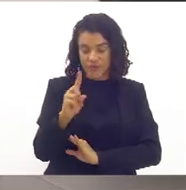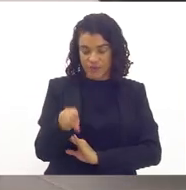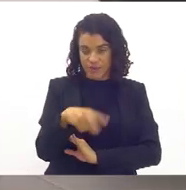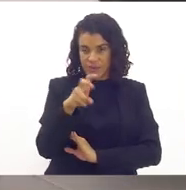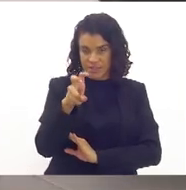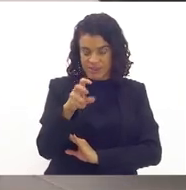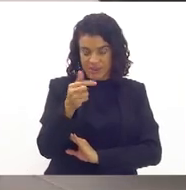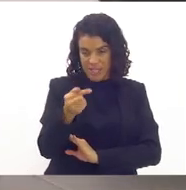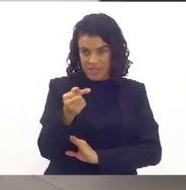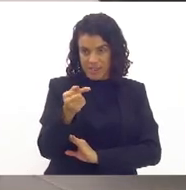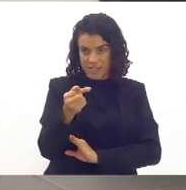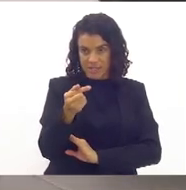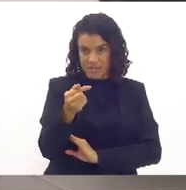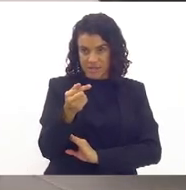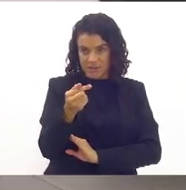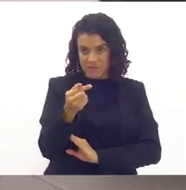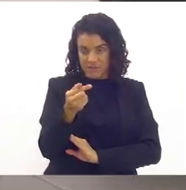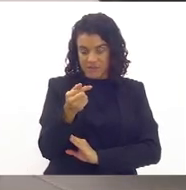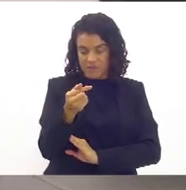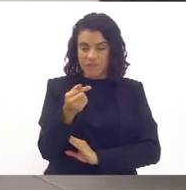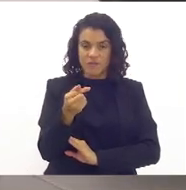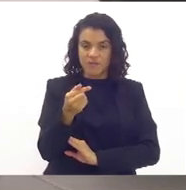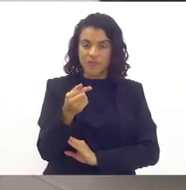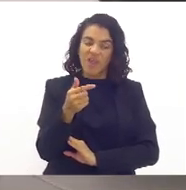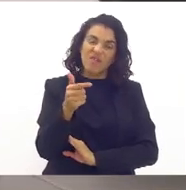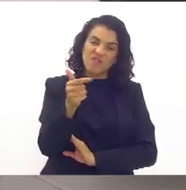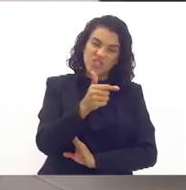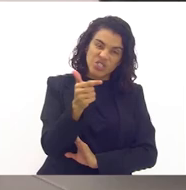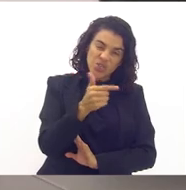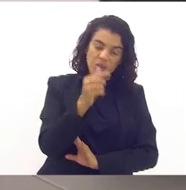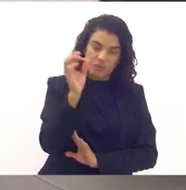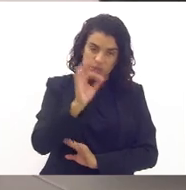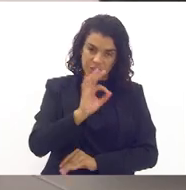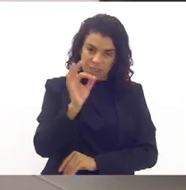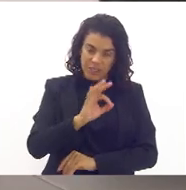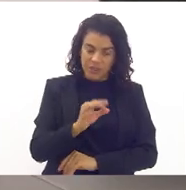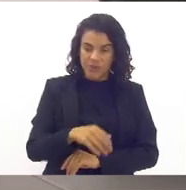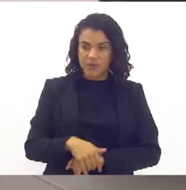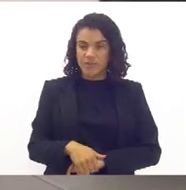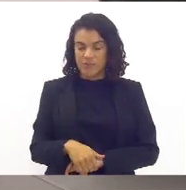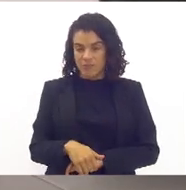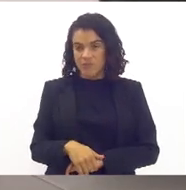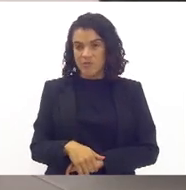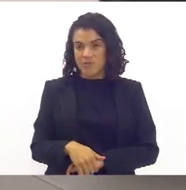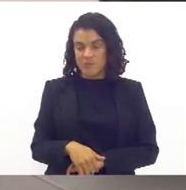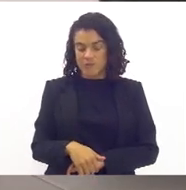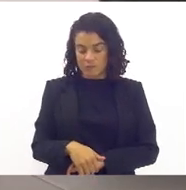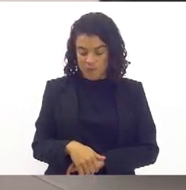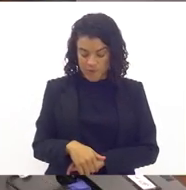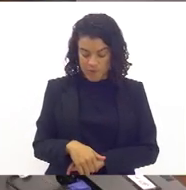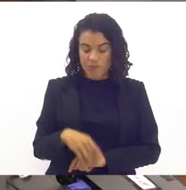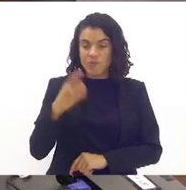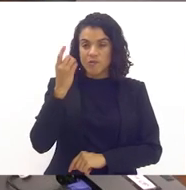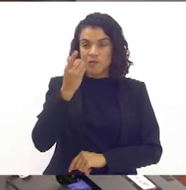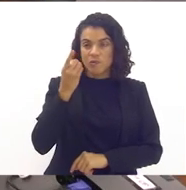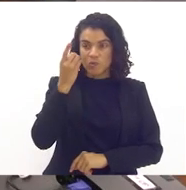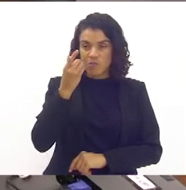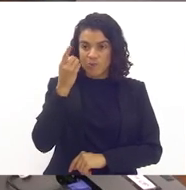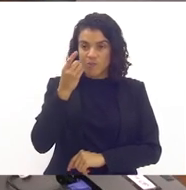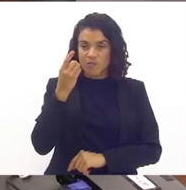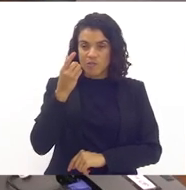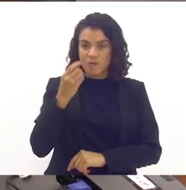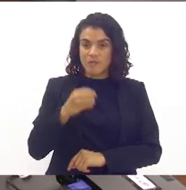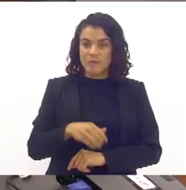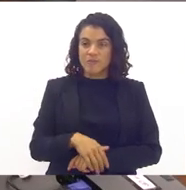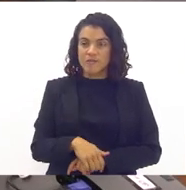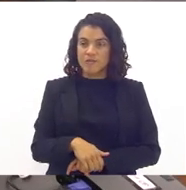20,97, né, do índice de 25%. 22%, falta 3 aí. Deputado. 21%. Deputado. Falem. Por